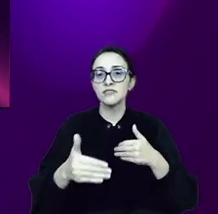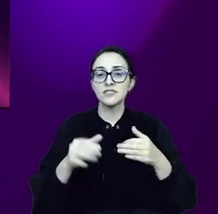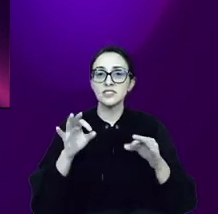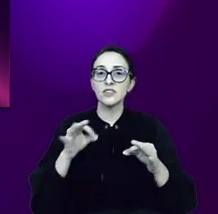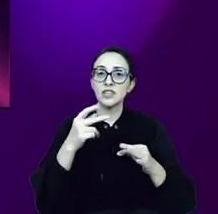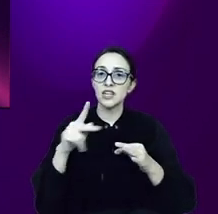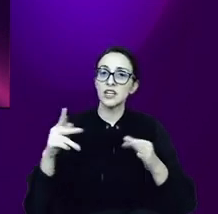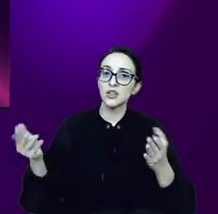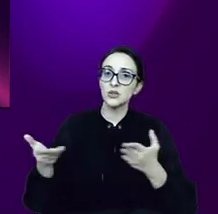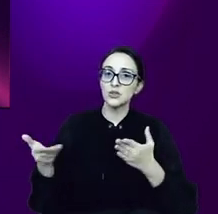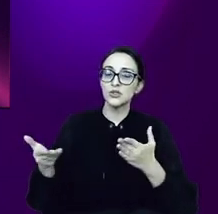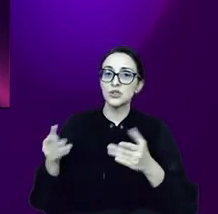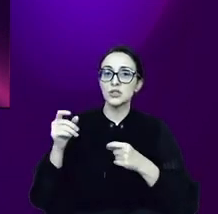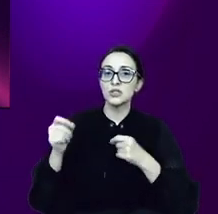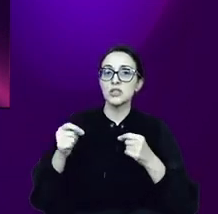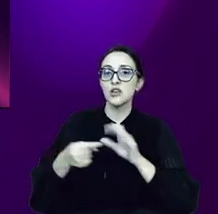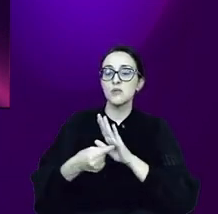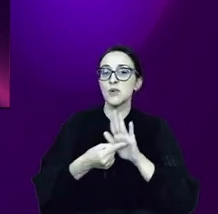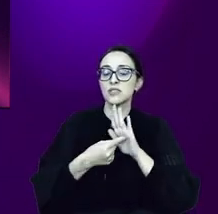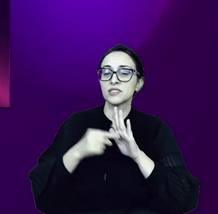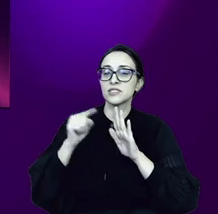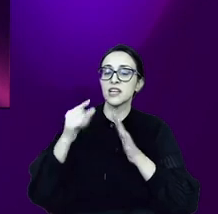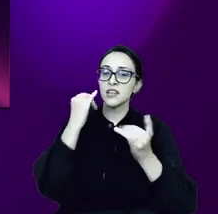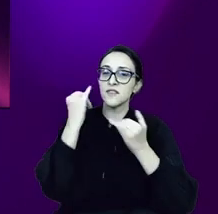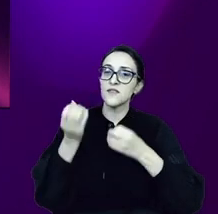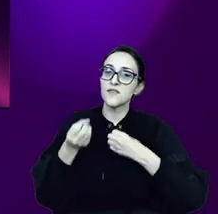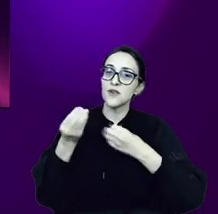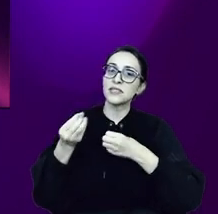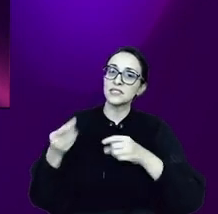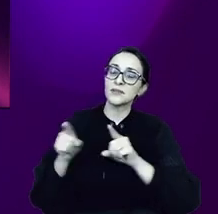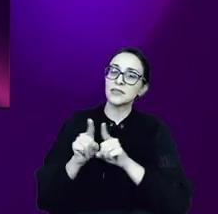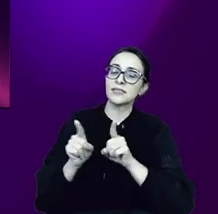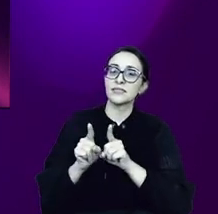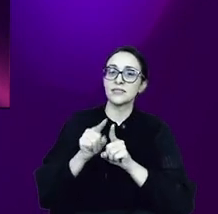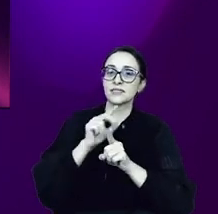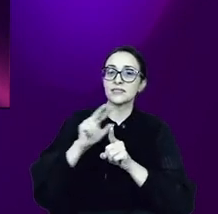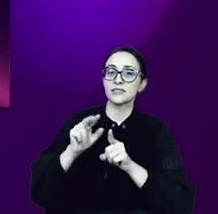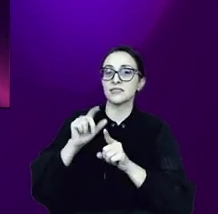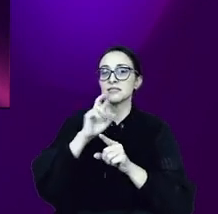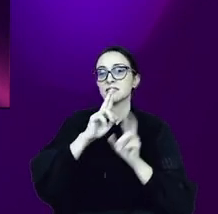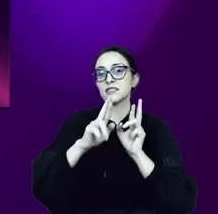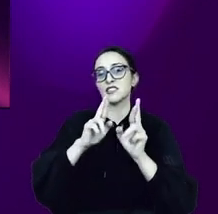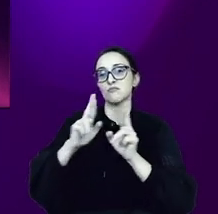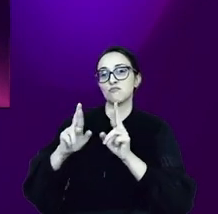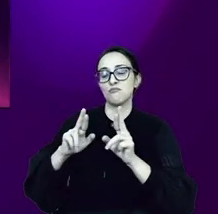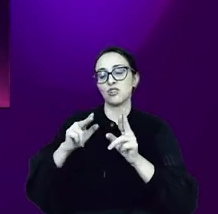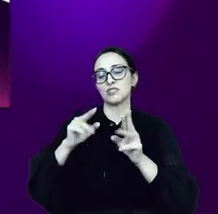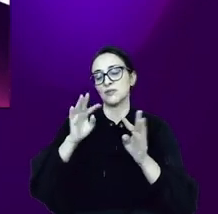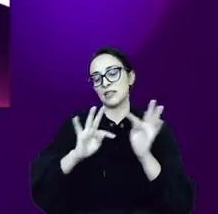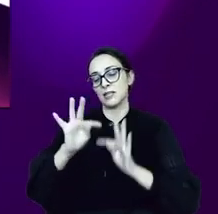hoje traz consigo essa informação também com relação à resposta terapêutica.